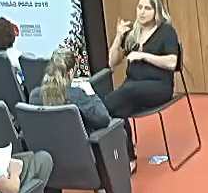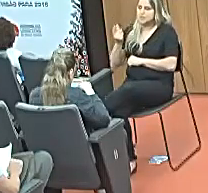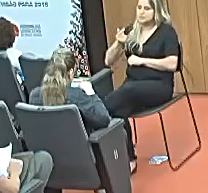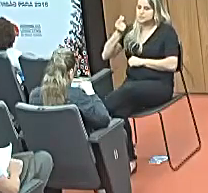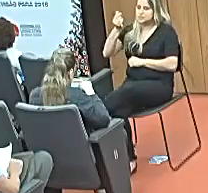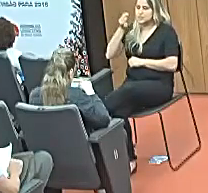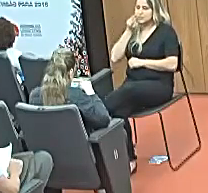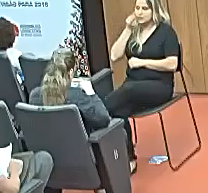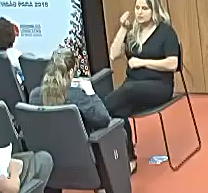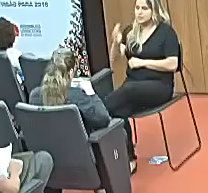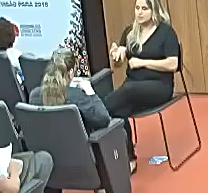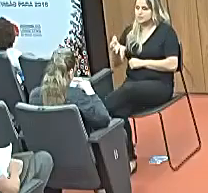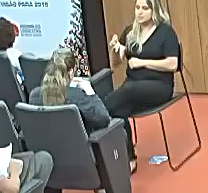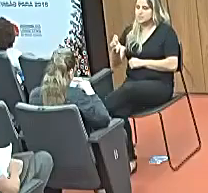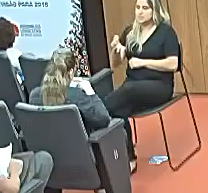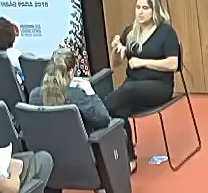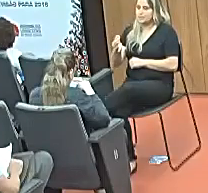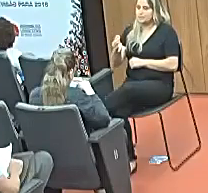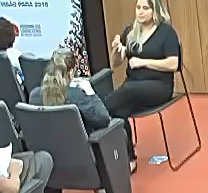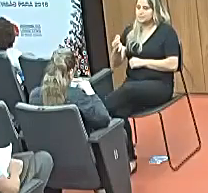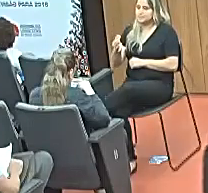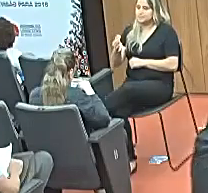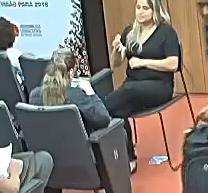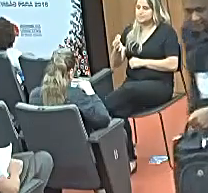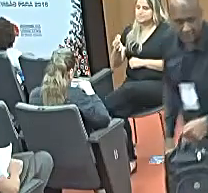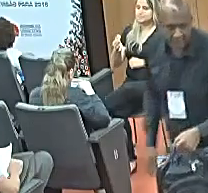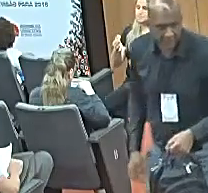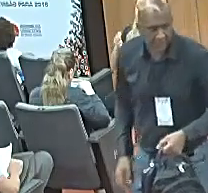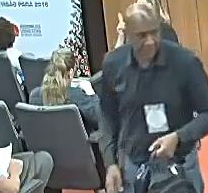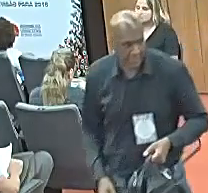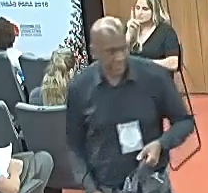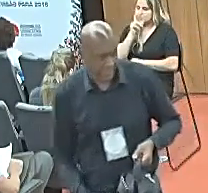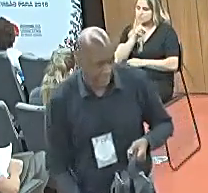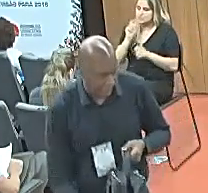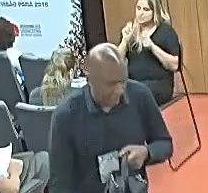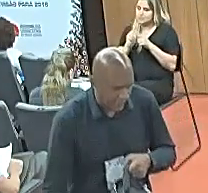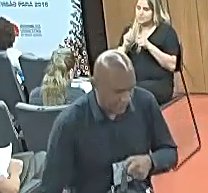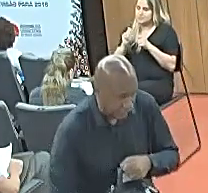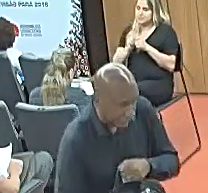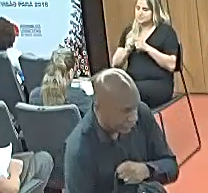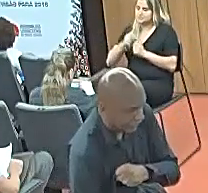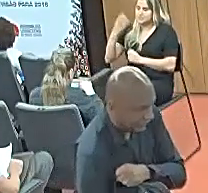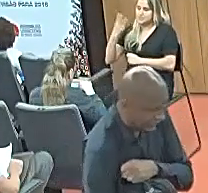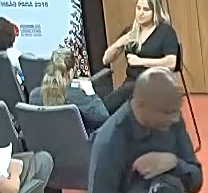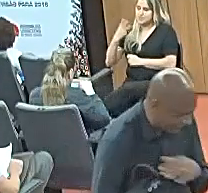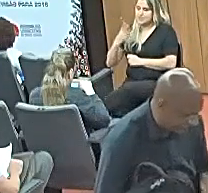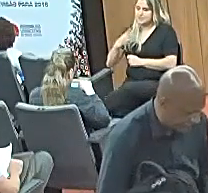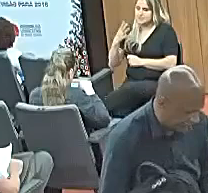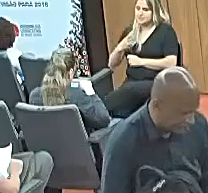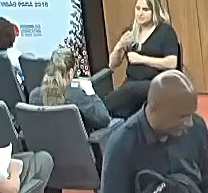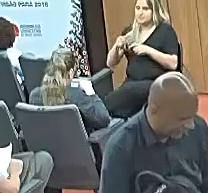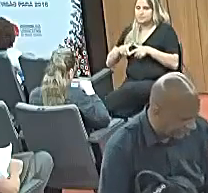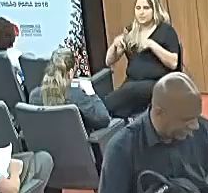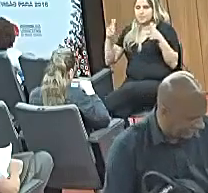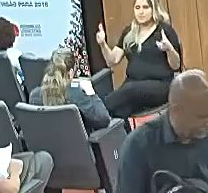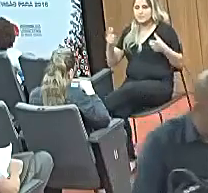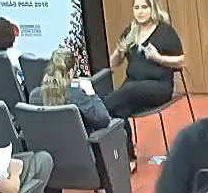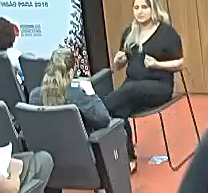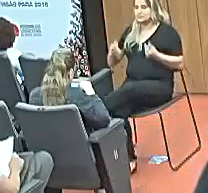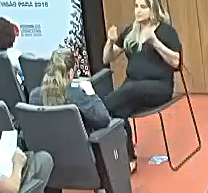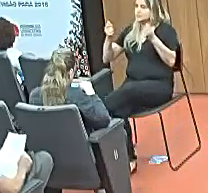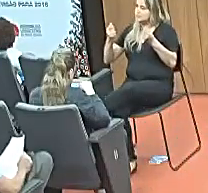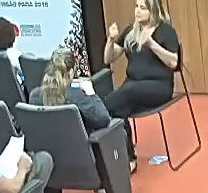atenção pois nesses tratamentos que são projetos muito delicados a terceira foi ampliar metas física e financeira